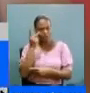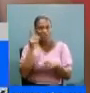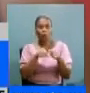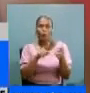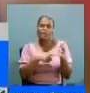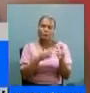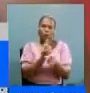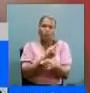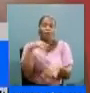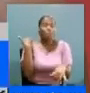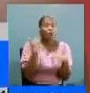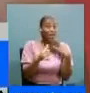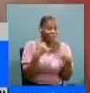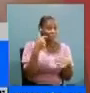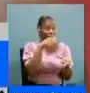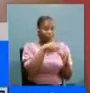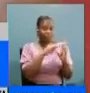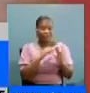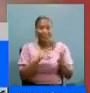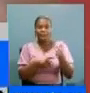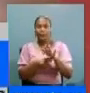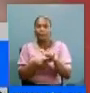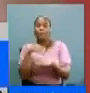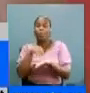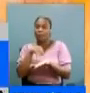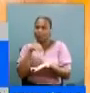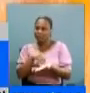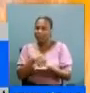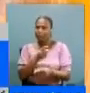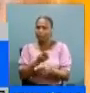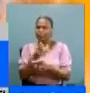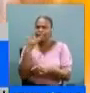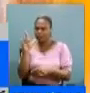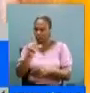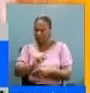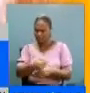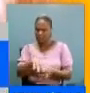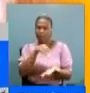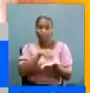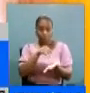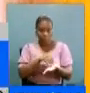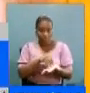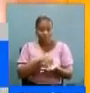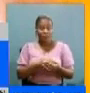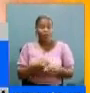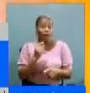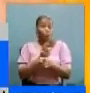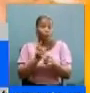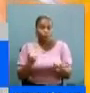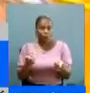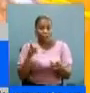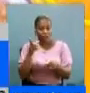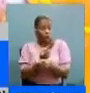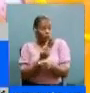tipo coisas como violência doméstica, como pobreza, mesmo no estrangeiro também tem pobreza. Então, que